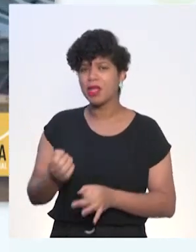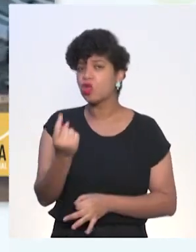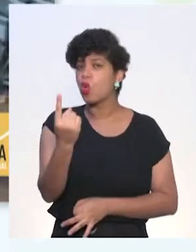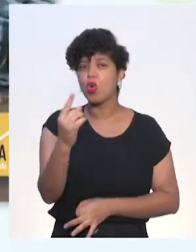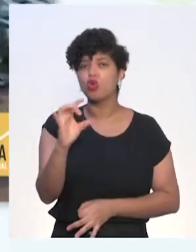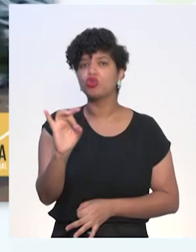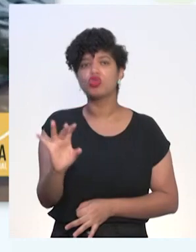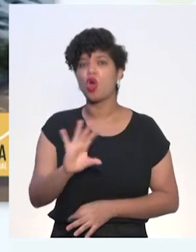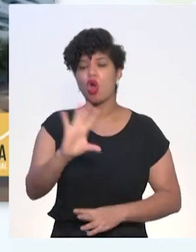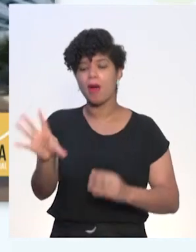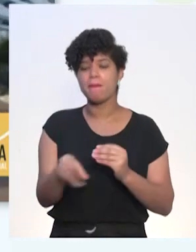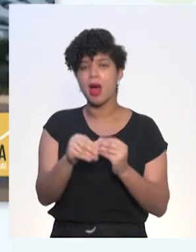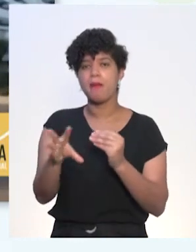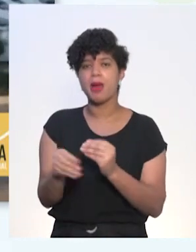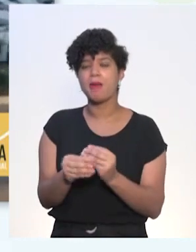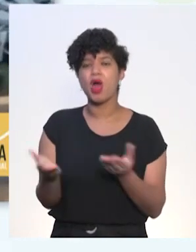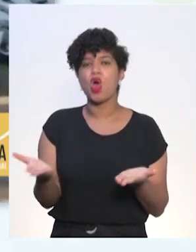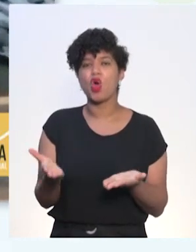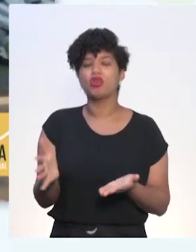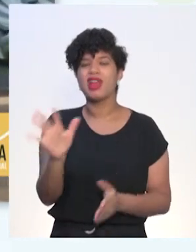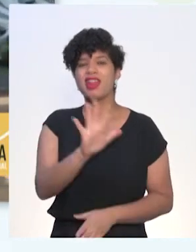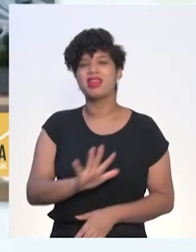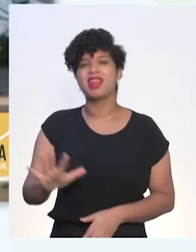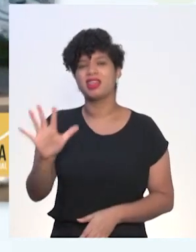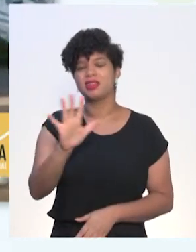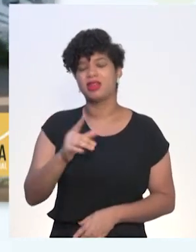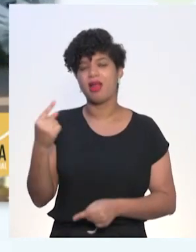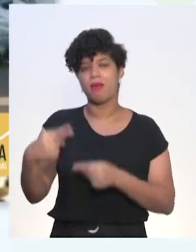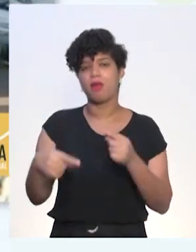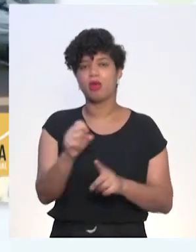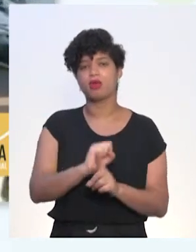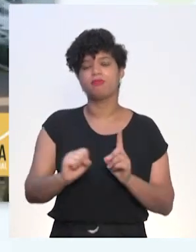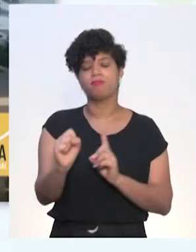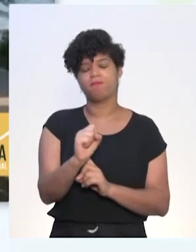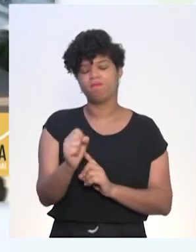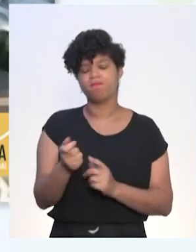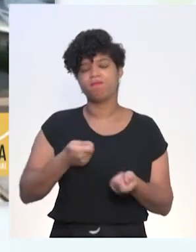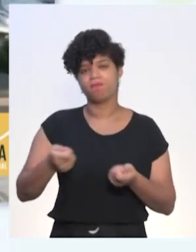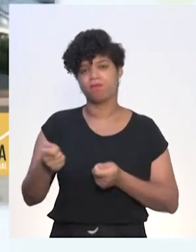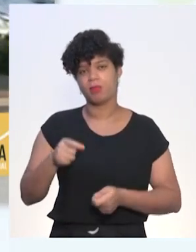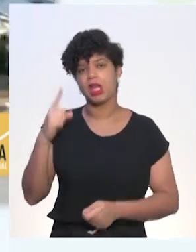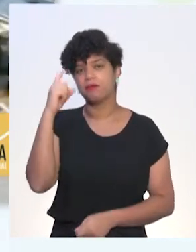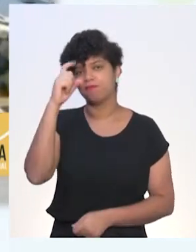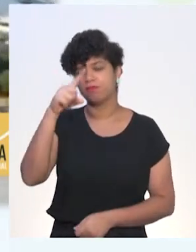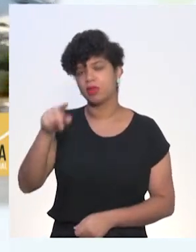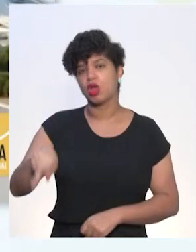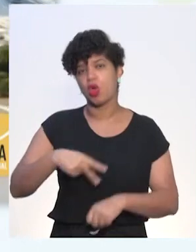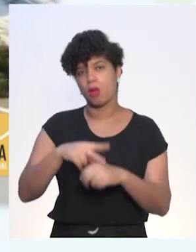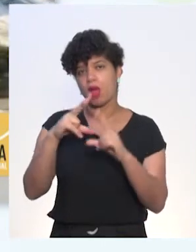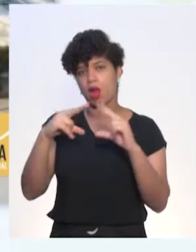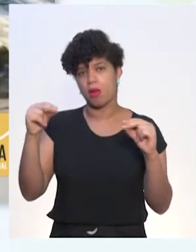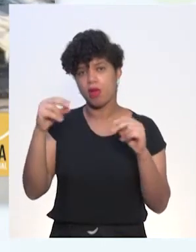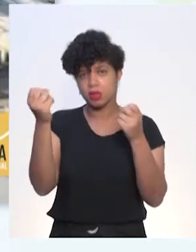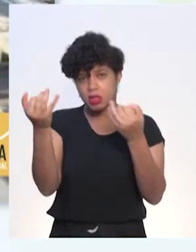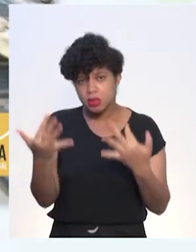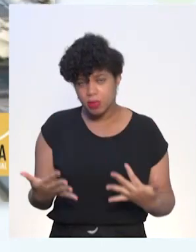que compõem hoje esse cenário político e social econômico difícil do Líbano você poderia trazer esse cenário